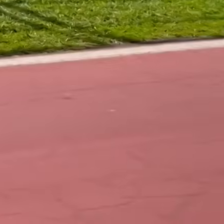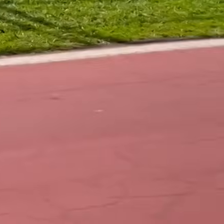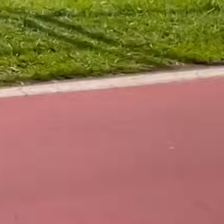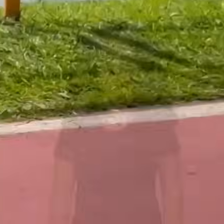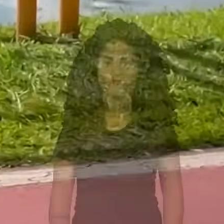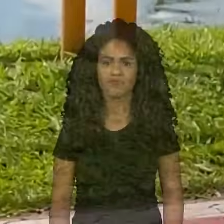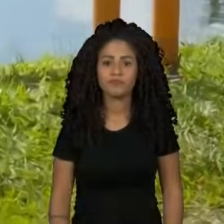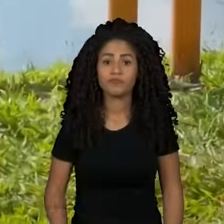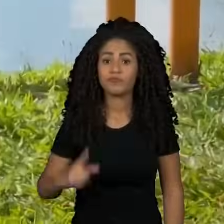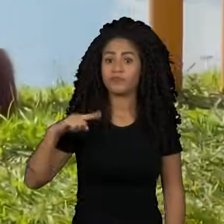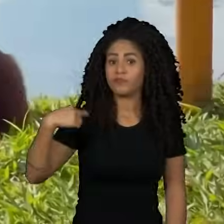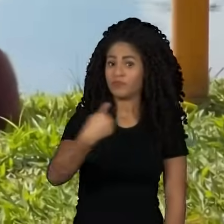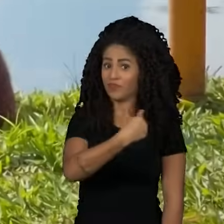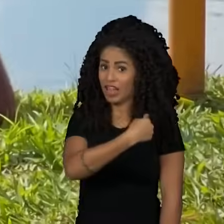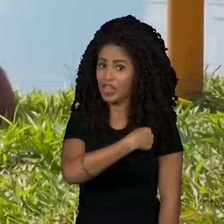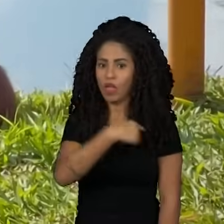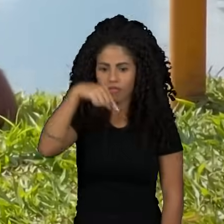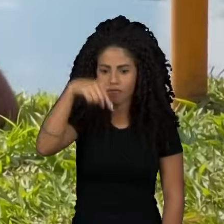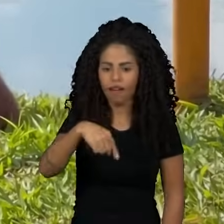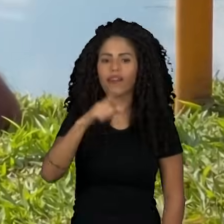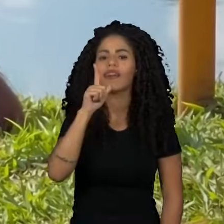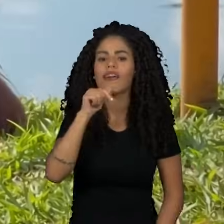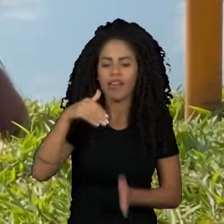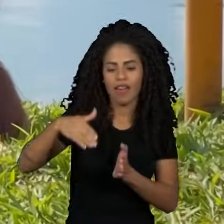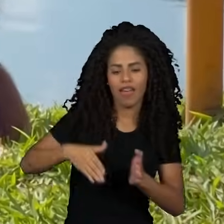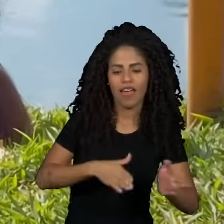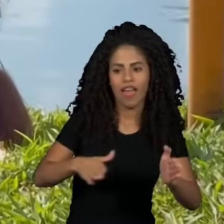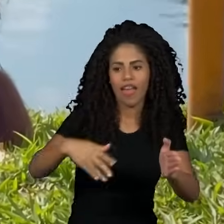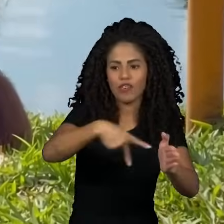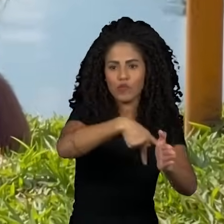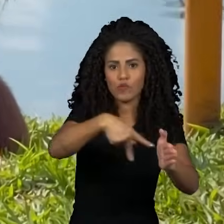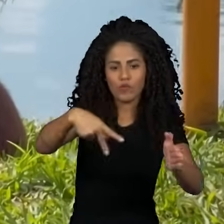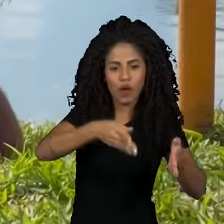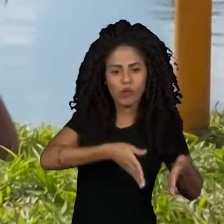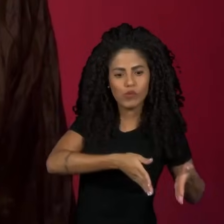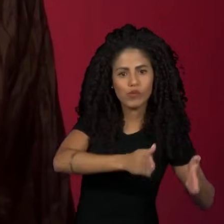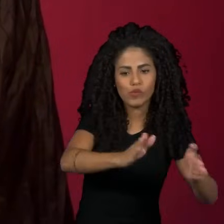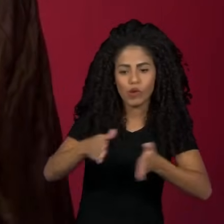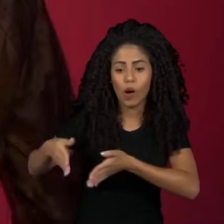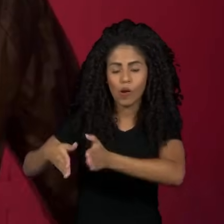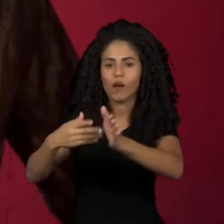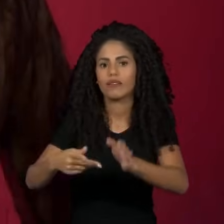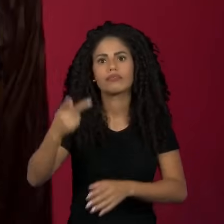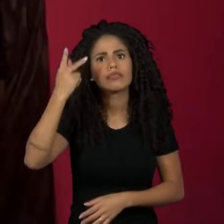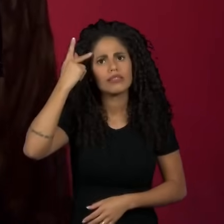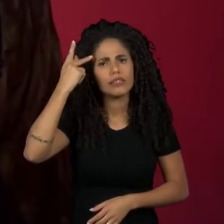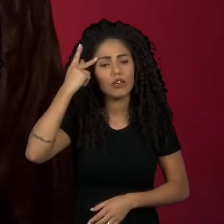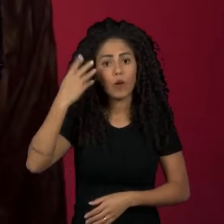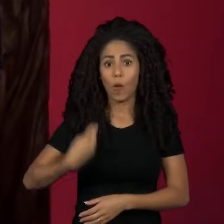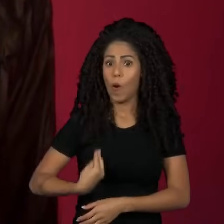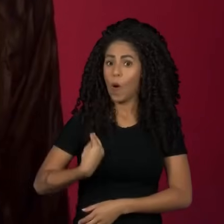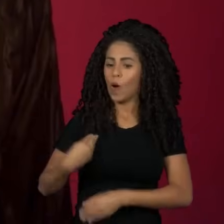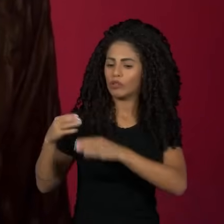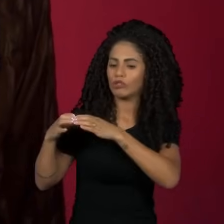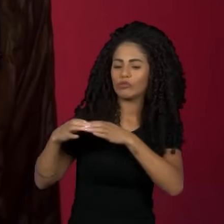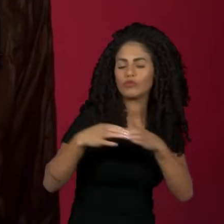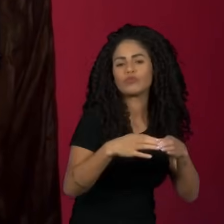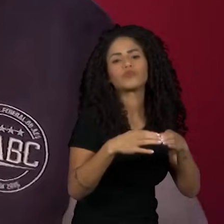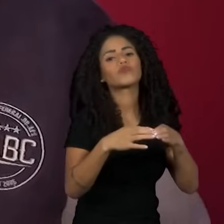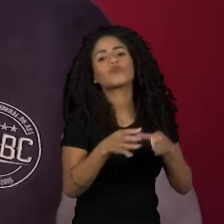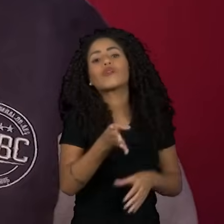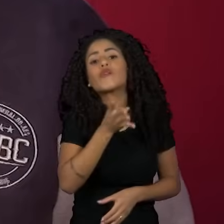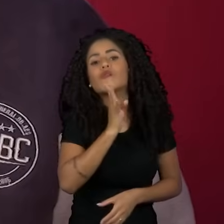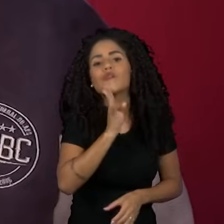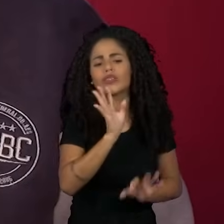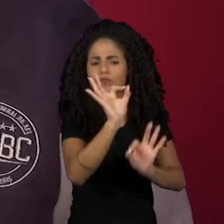A gente está aqui na margem do Rio Pinheiros, no Parque Bruno Covas, em São Paulo. Hoje a gente veio conhecer o Projeto CAPA.